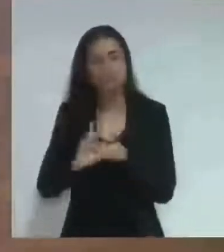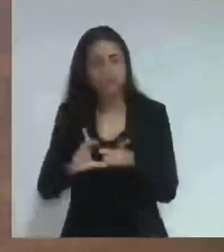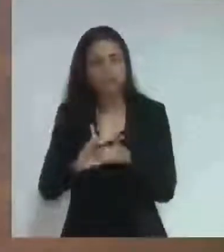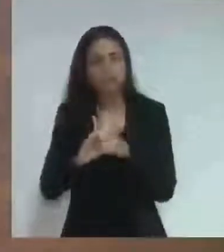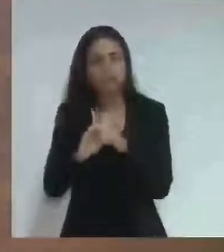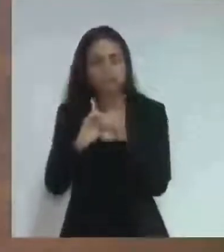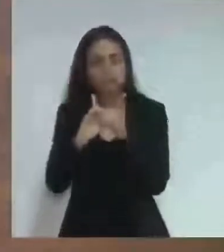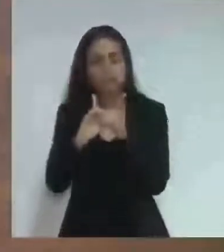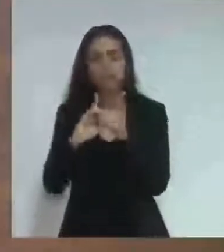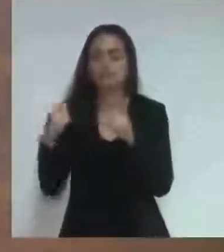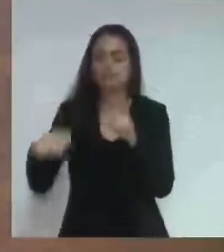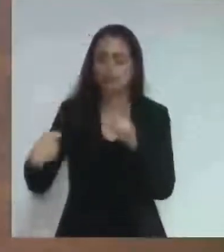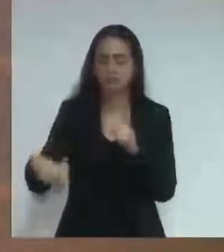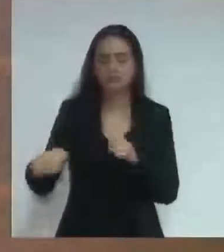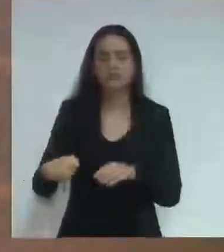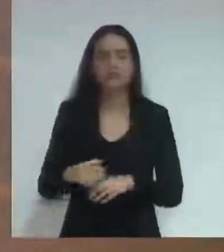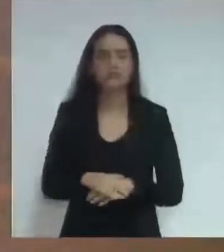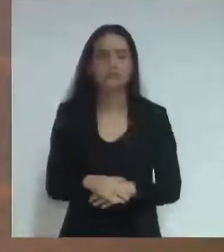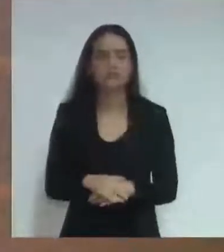minha